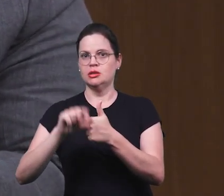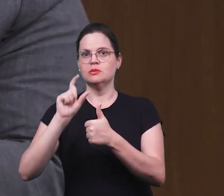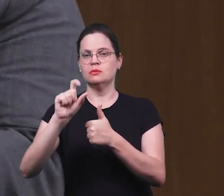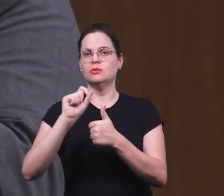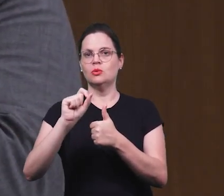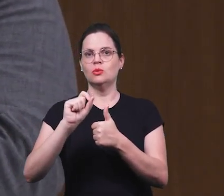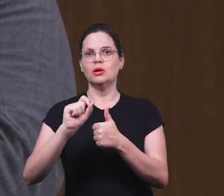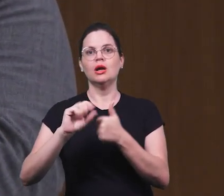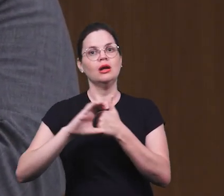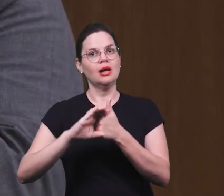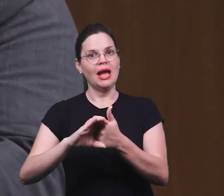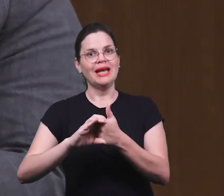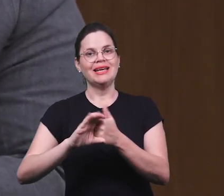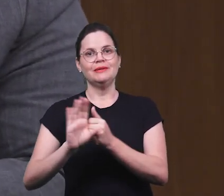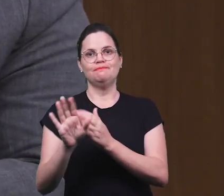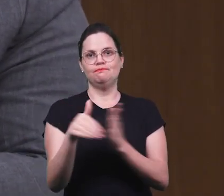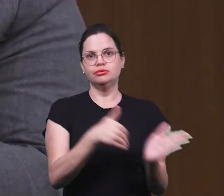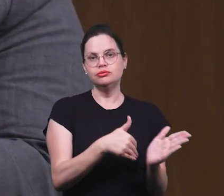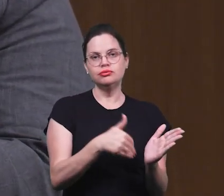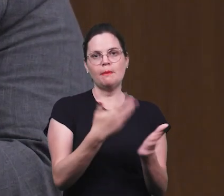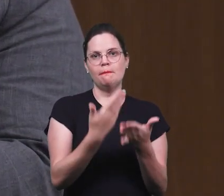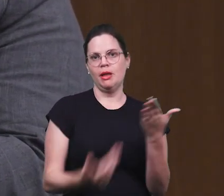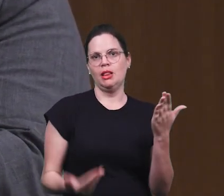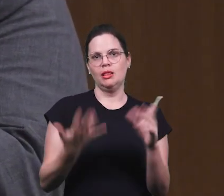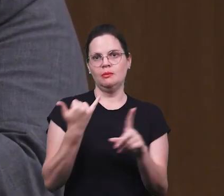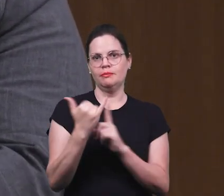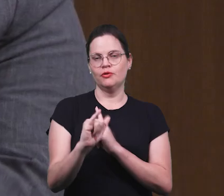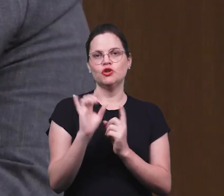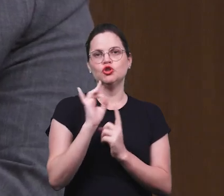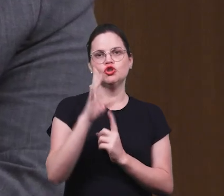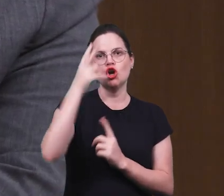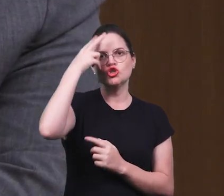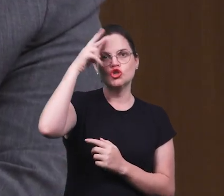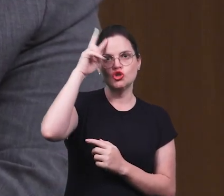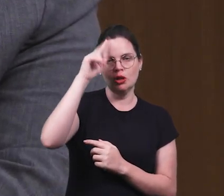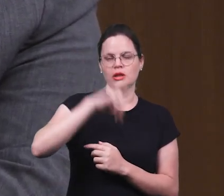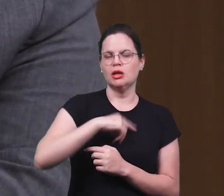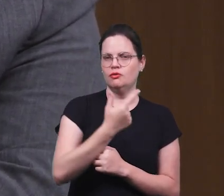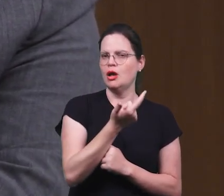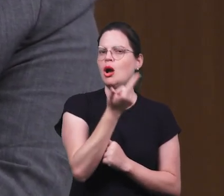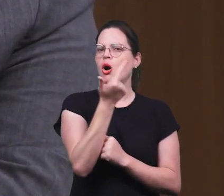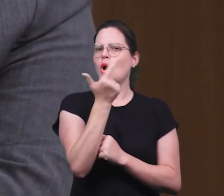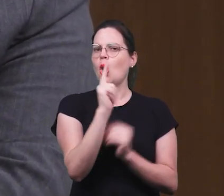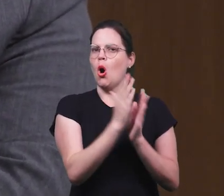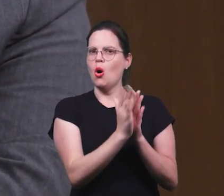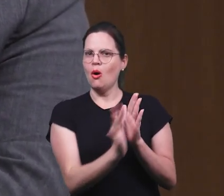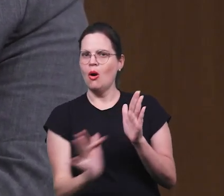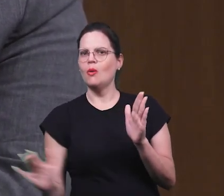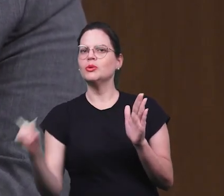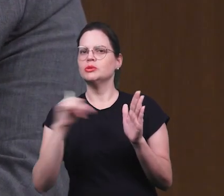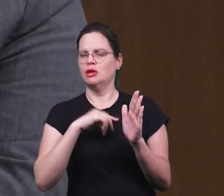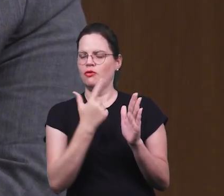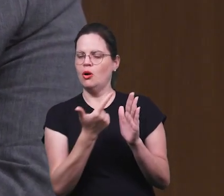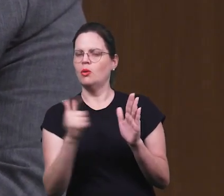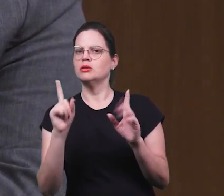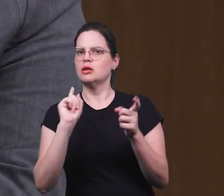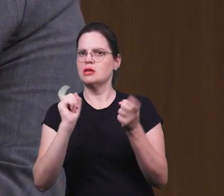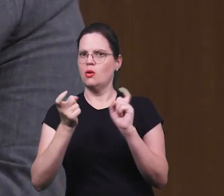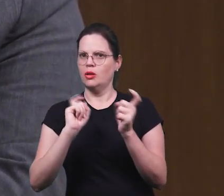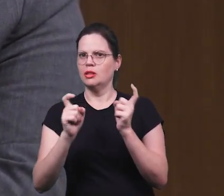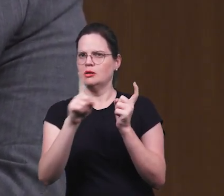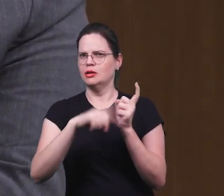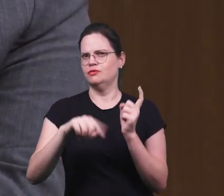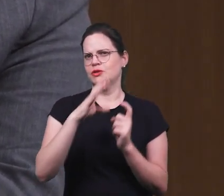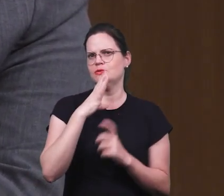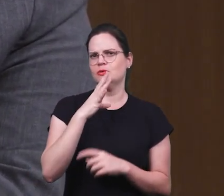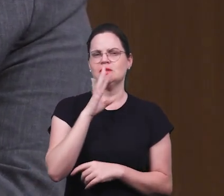ele se afastou do profético, em que ele entrou no histórico, no filosófico. Então, em outros momentos, houve concílios bastante conhecidos como